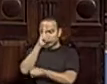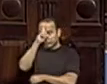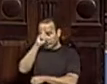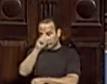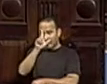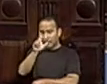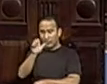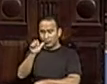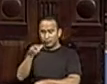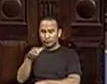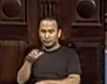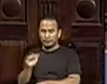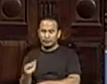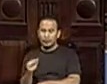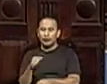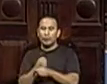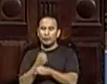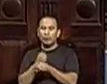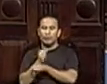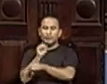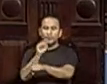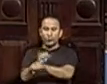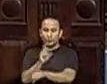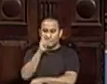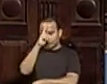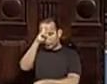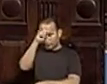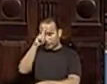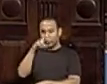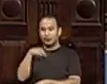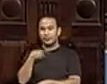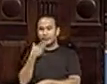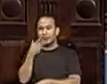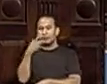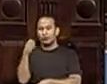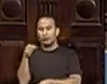de Macuco e as obras paralisadas do Hospital Estadual do Câncer em Nova Friburgo.